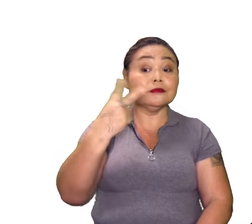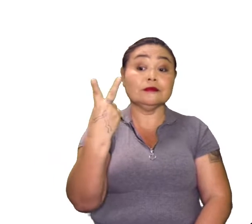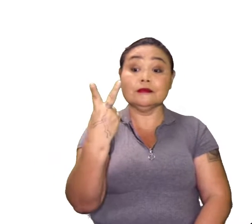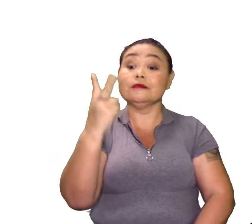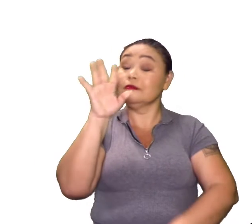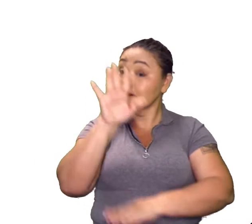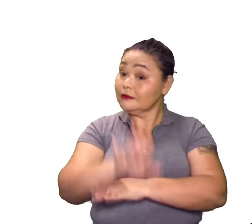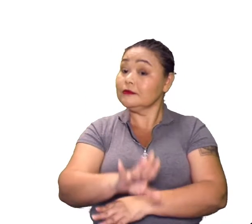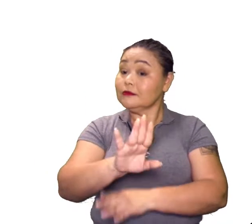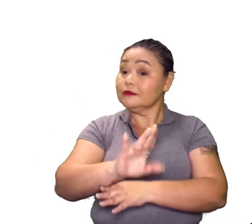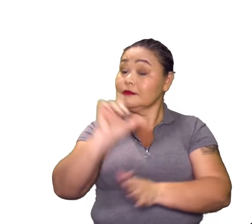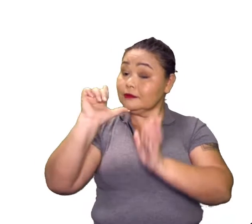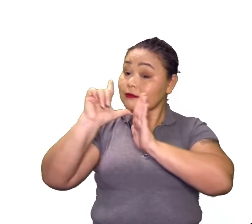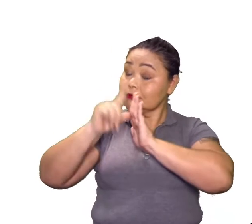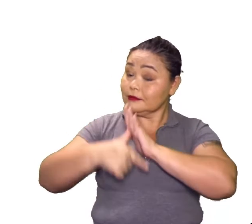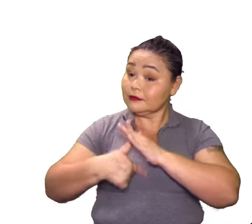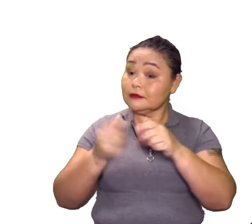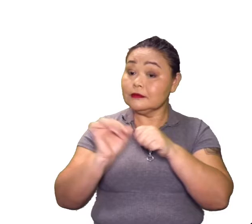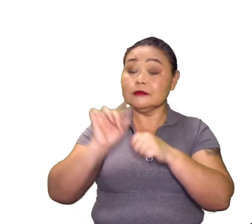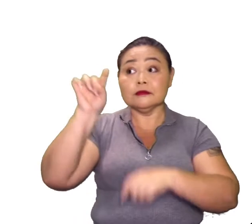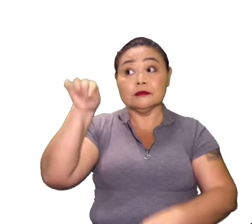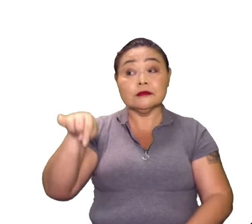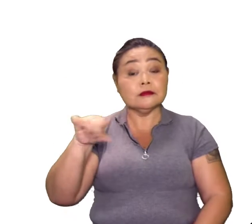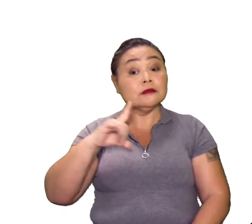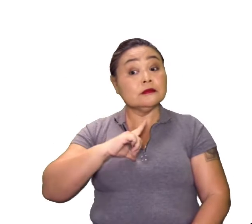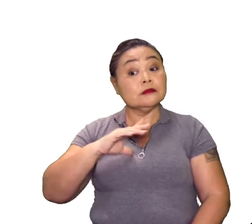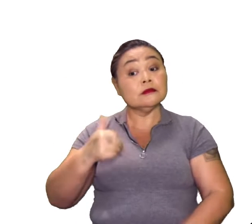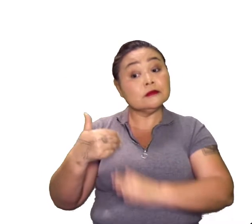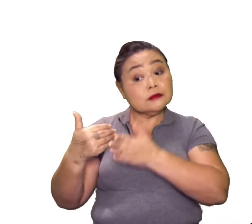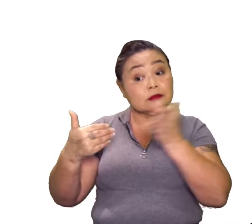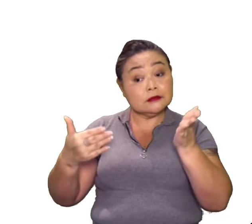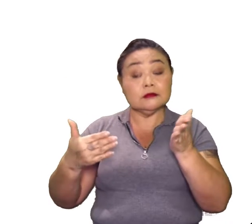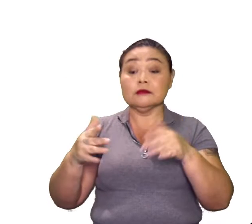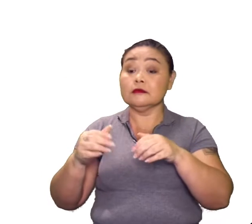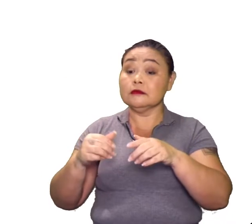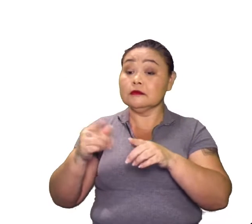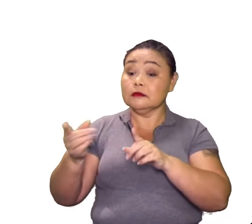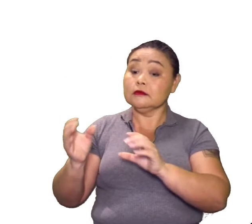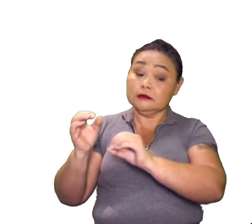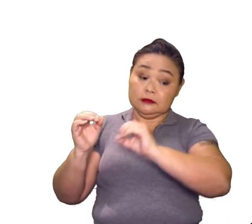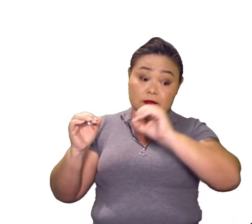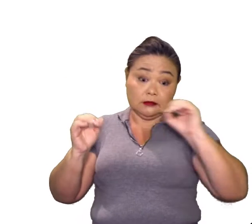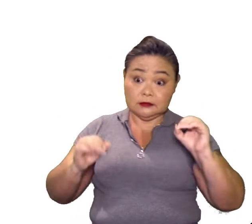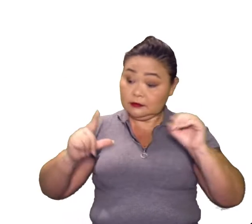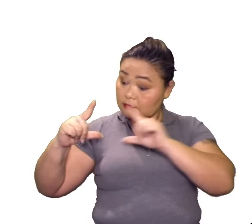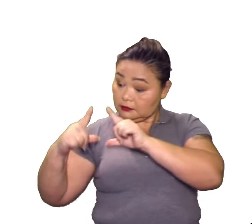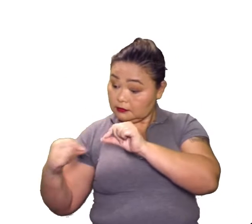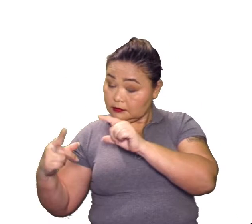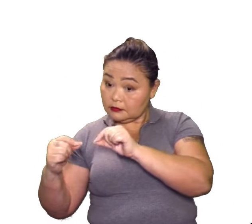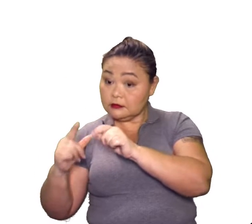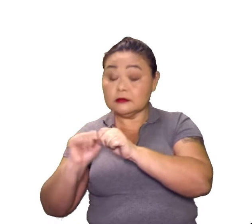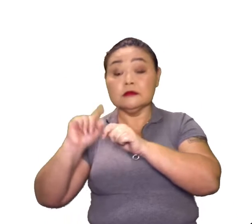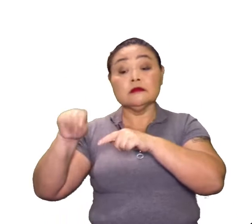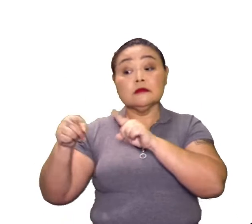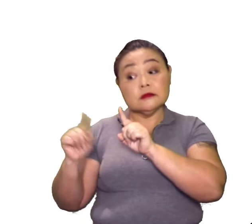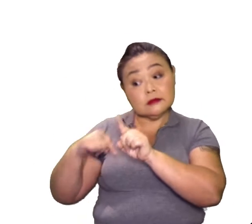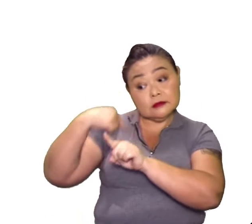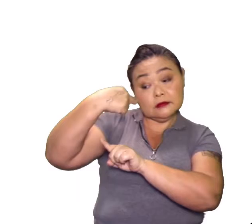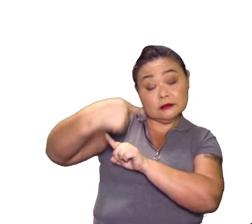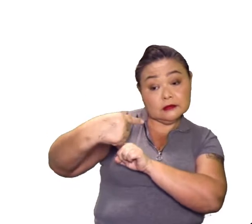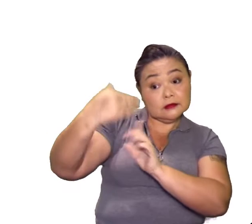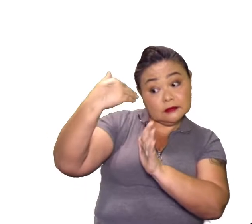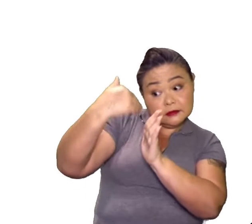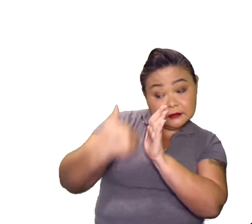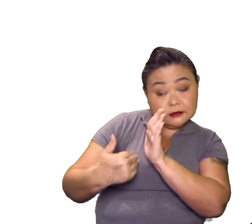horas, porque está atrasado. Rondônia está à esquerda, a oeste de Brasília, e está dentro de